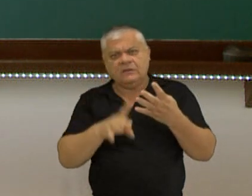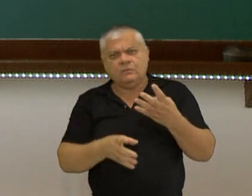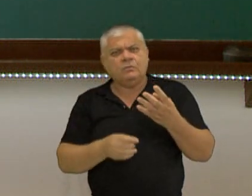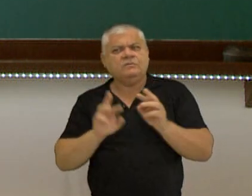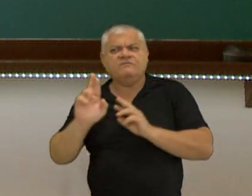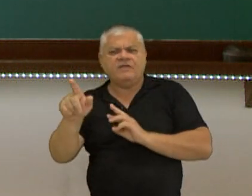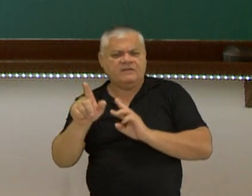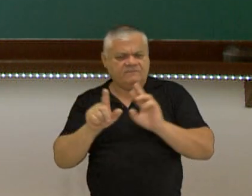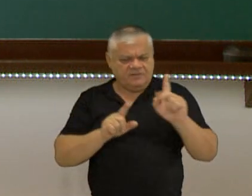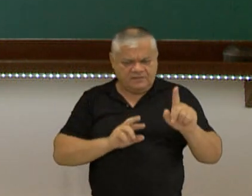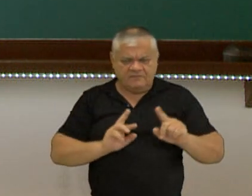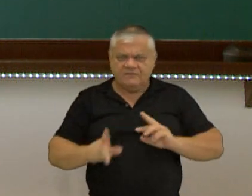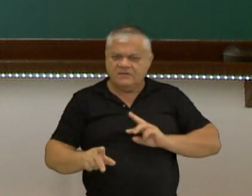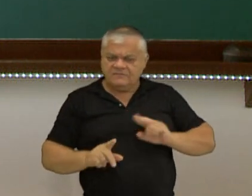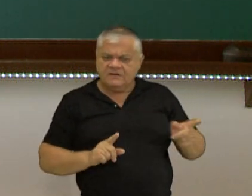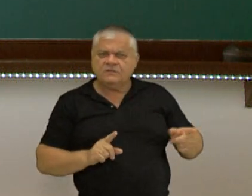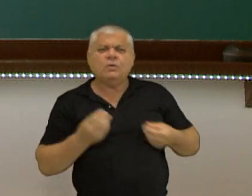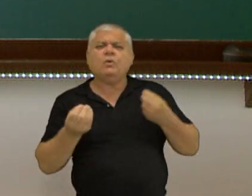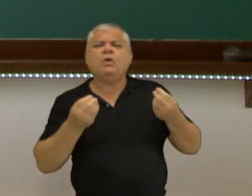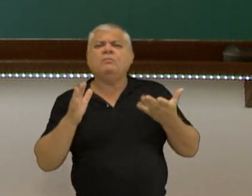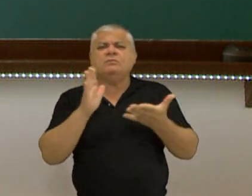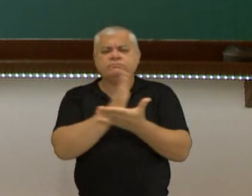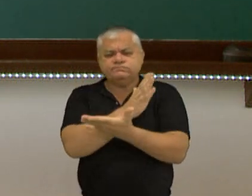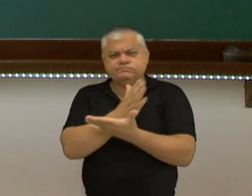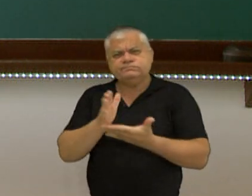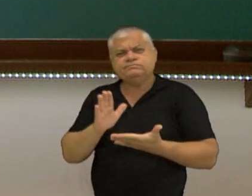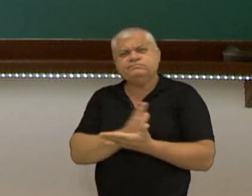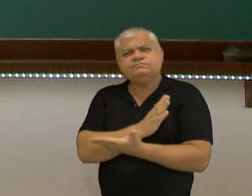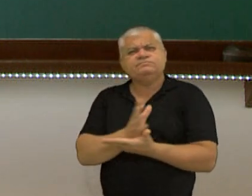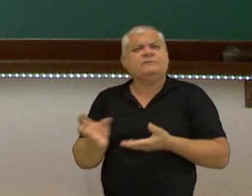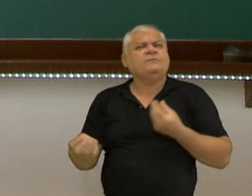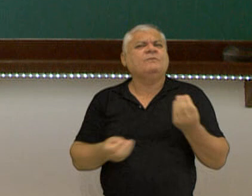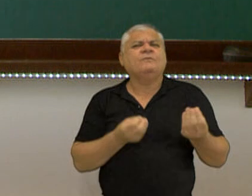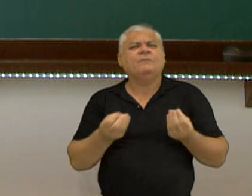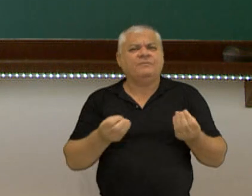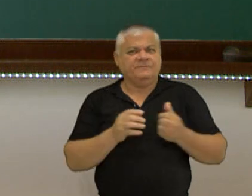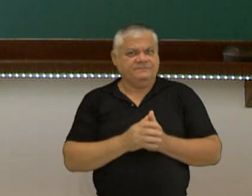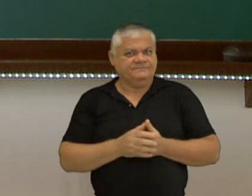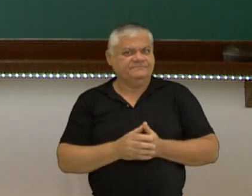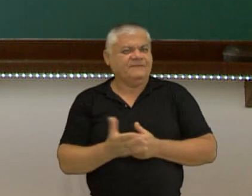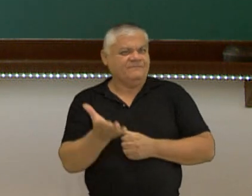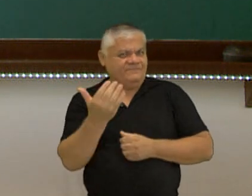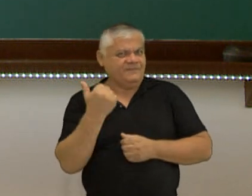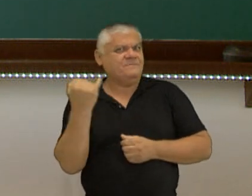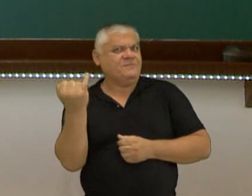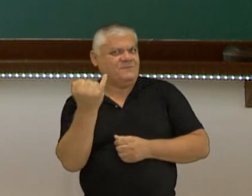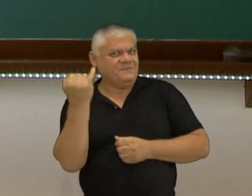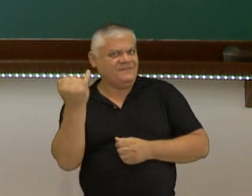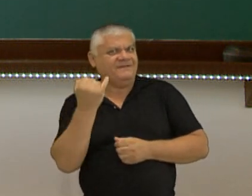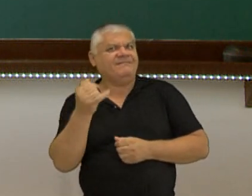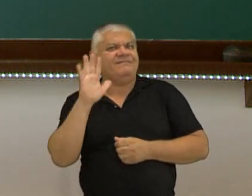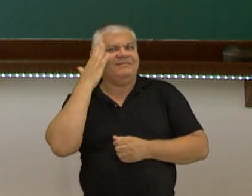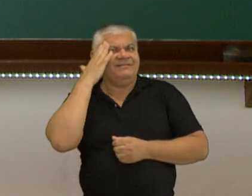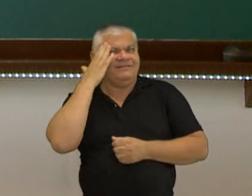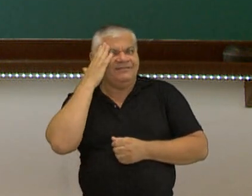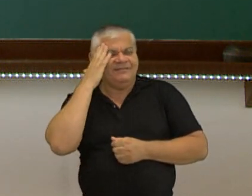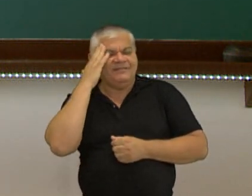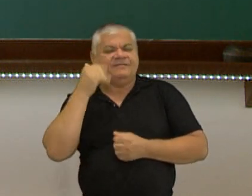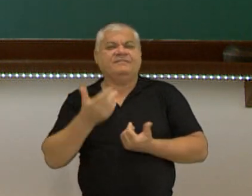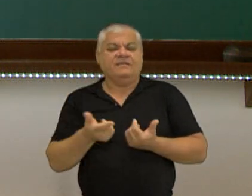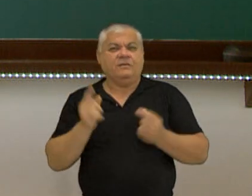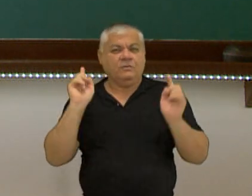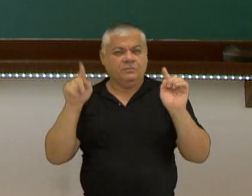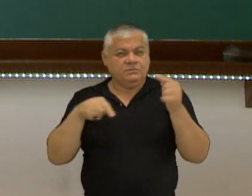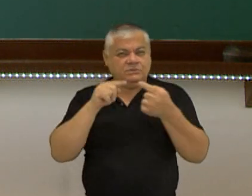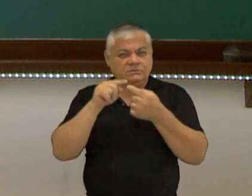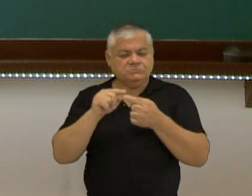outro, qual é a divisão que existe entre os continentes. Então, bem importante entender, seguir aí o nosso